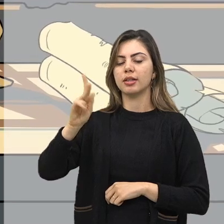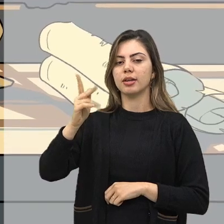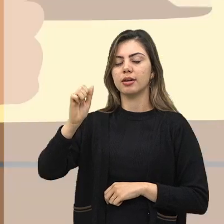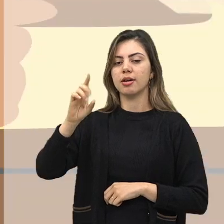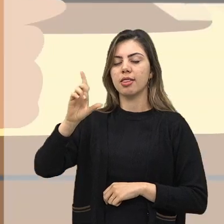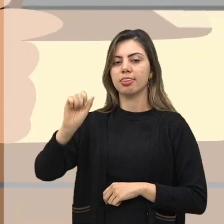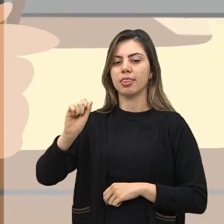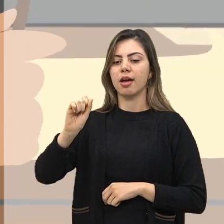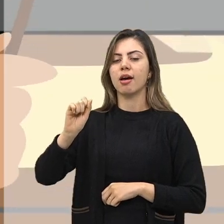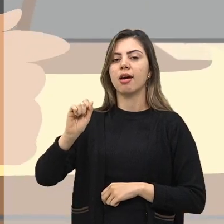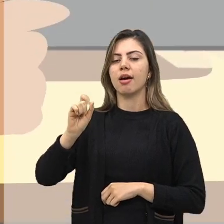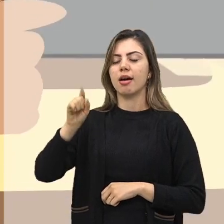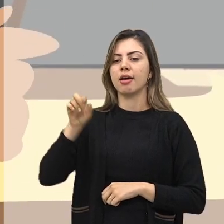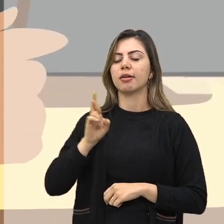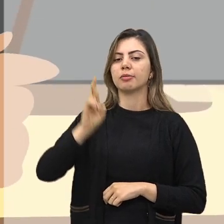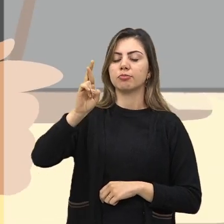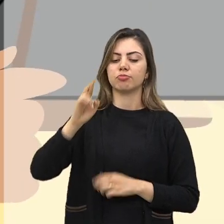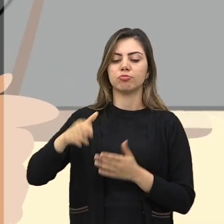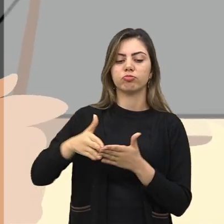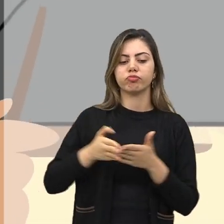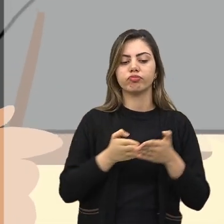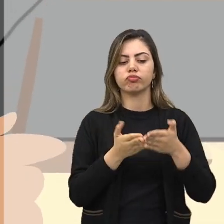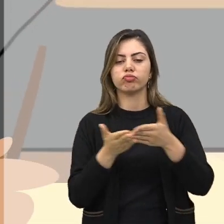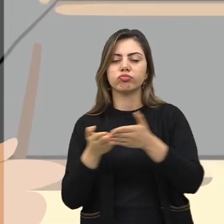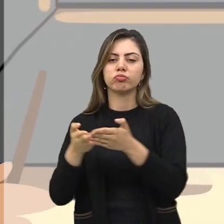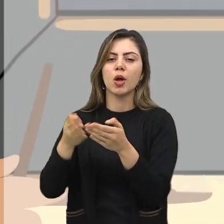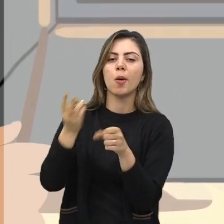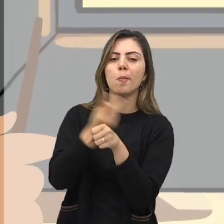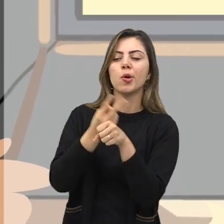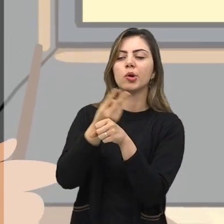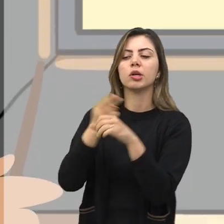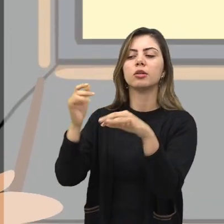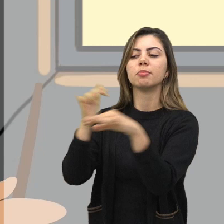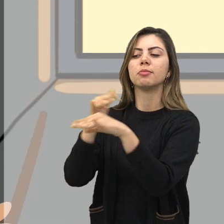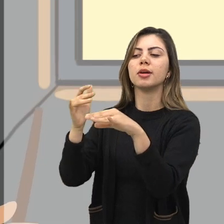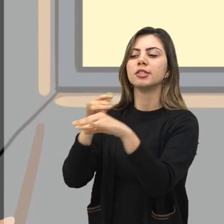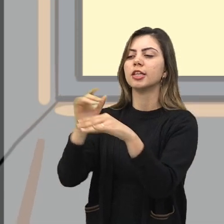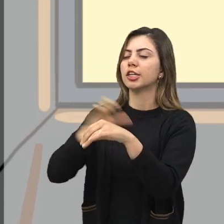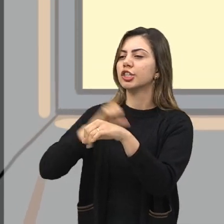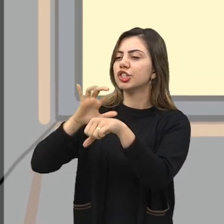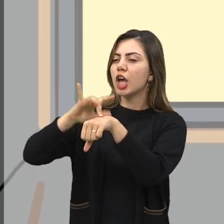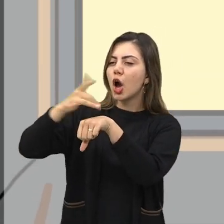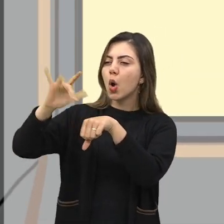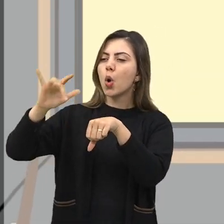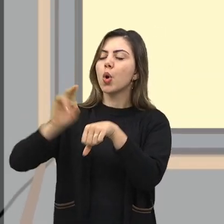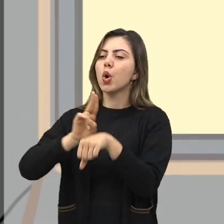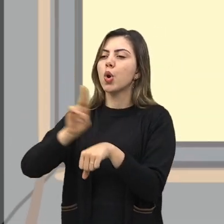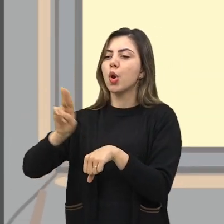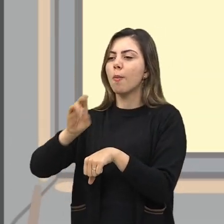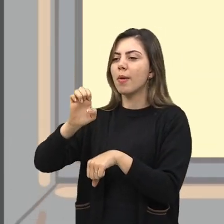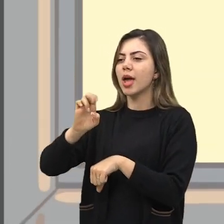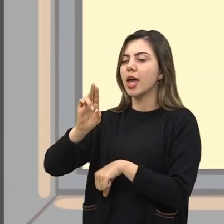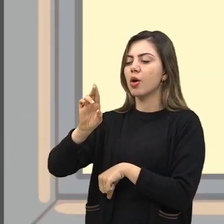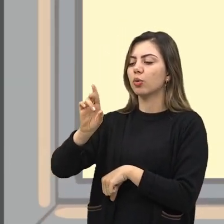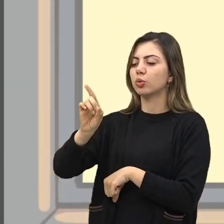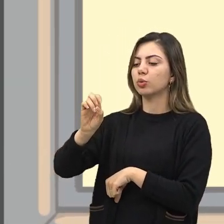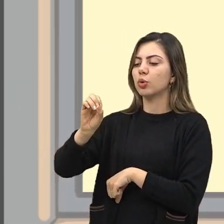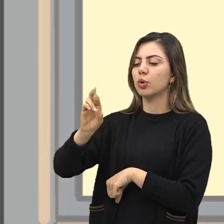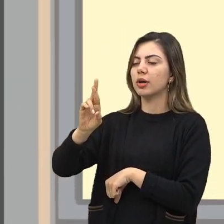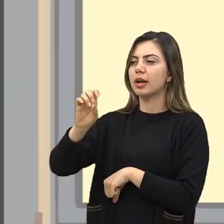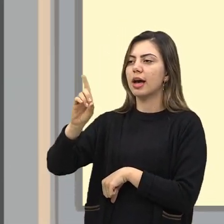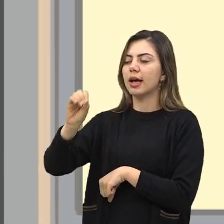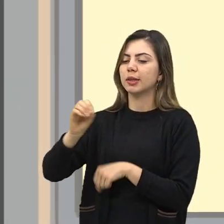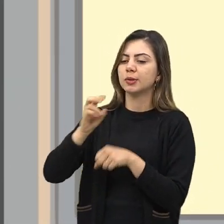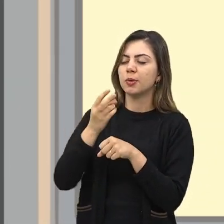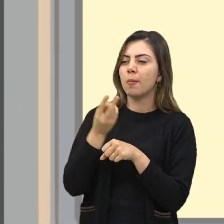rio. Estávamos procurando uma cidade misteriosa cheia de ouro, chamada Eldorado.